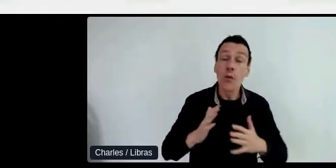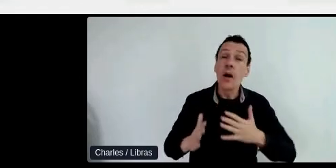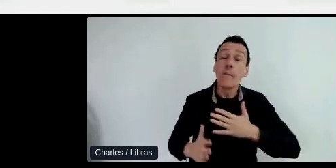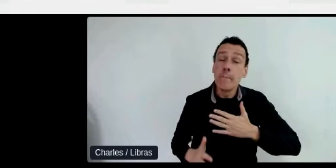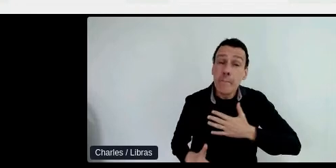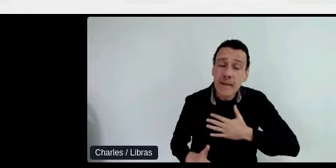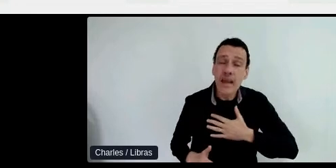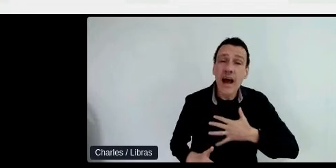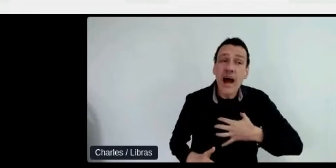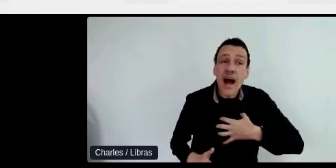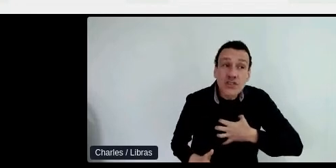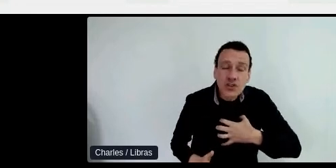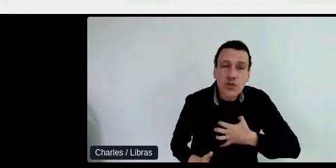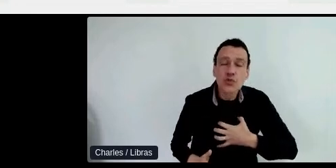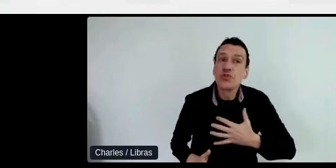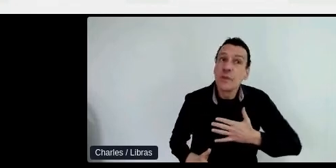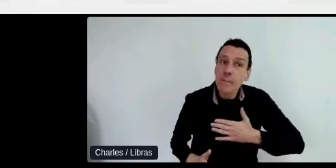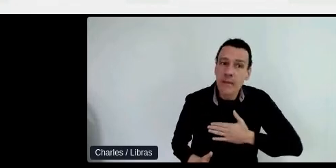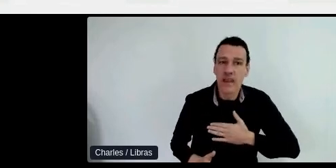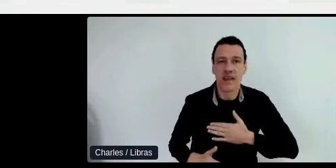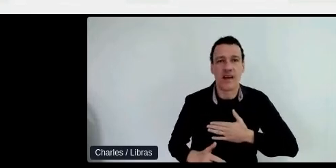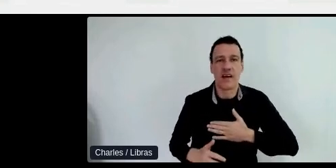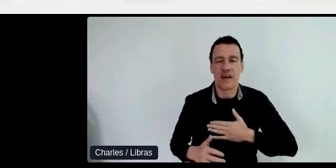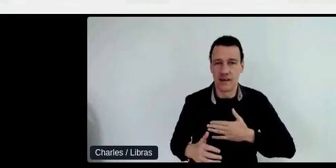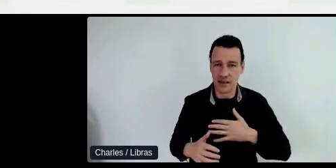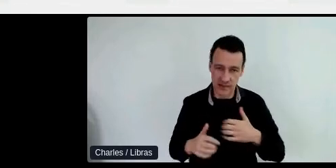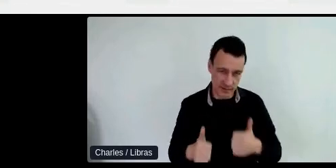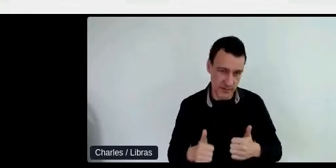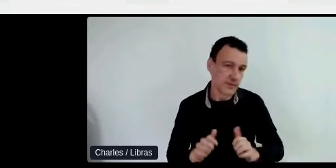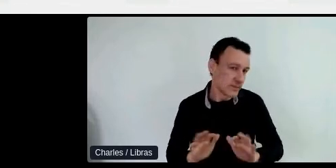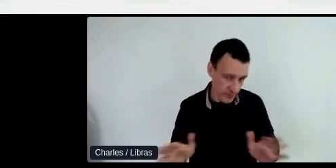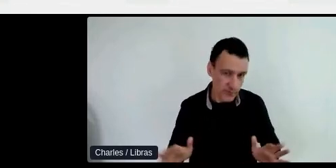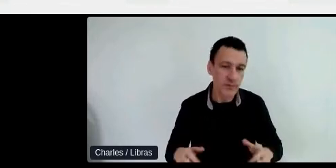dia. Aí vem as outras